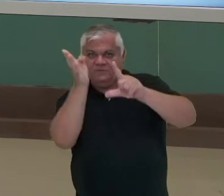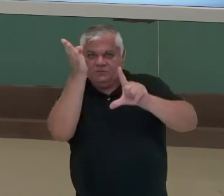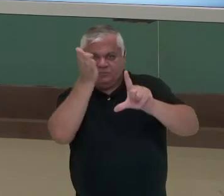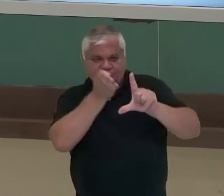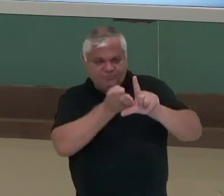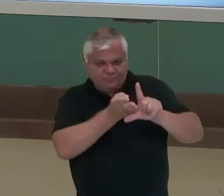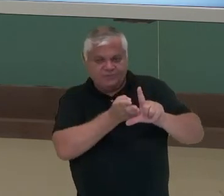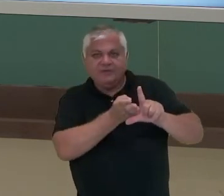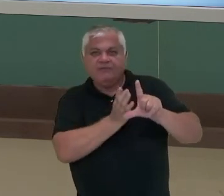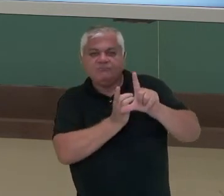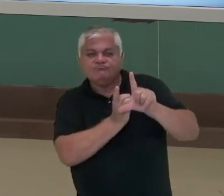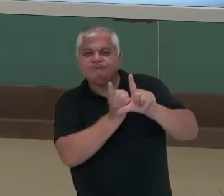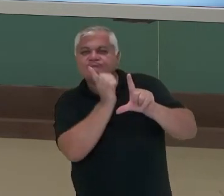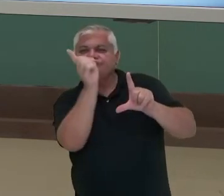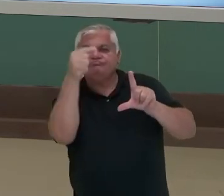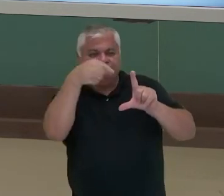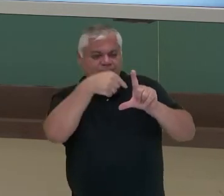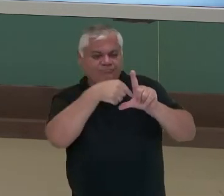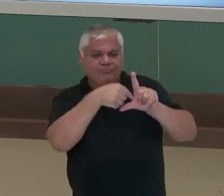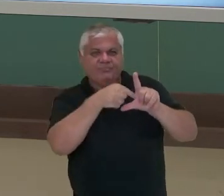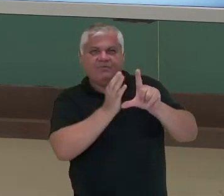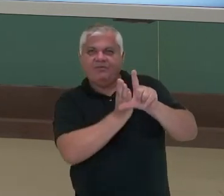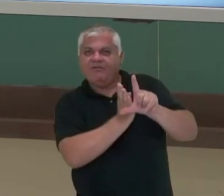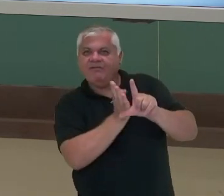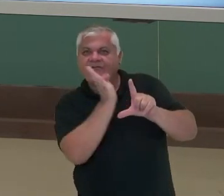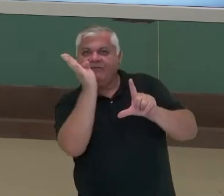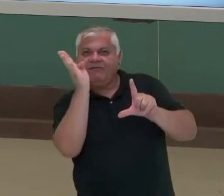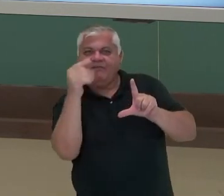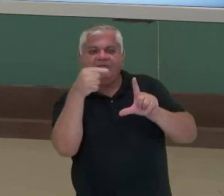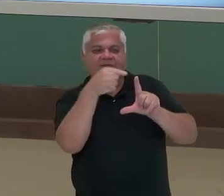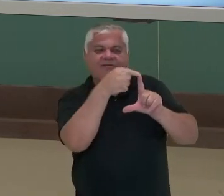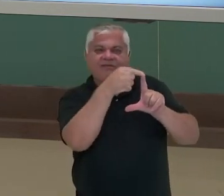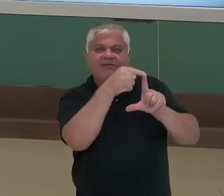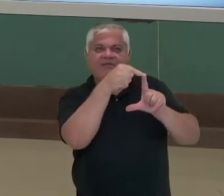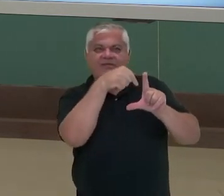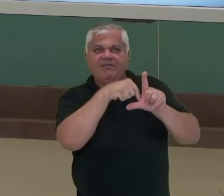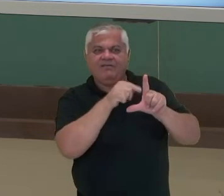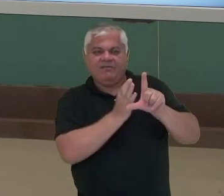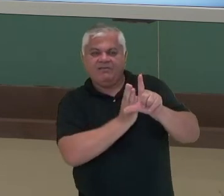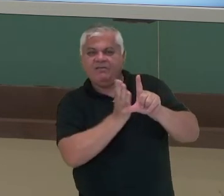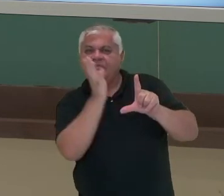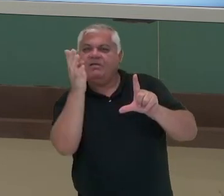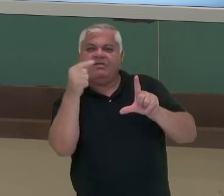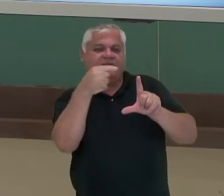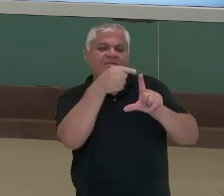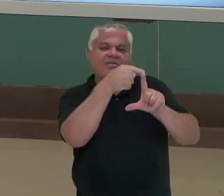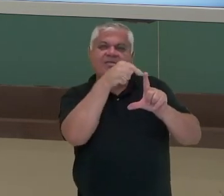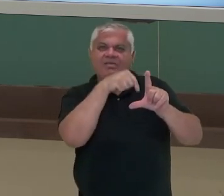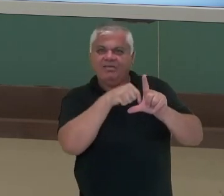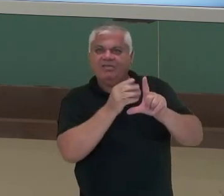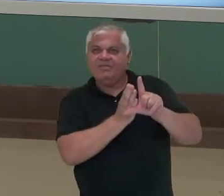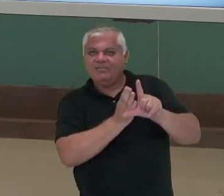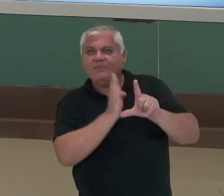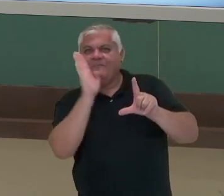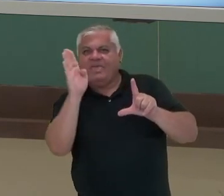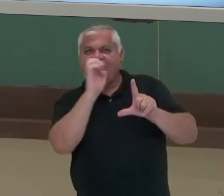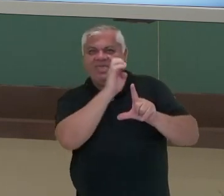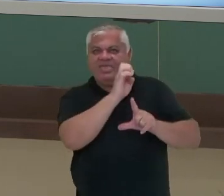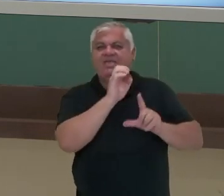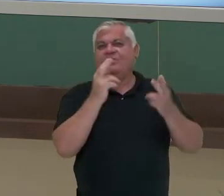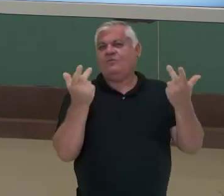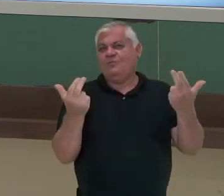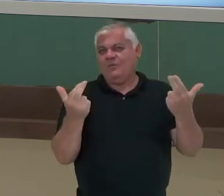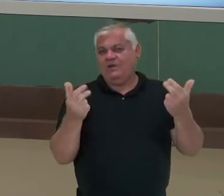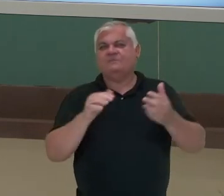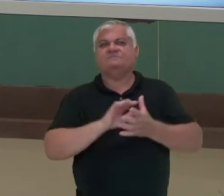não adjacentes, ou seja, esse eu pulo esse e vou ligar lá. Então aqui o do B ao E vai ser exatamente